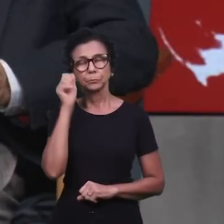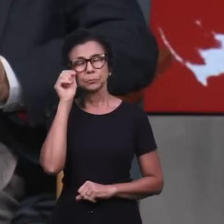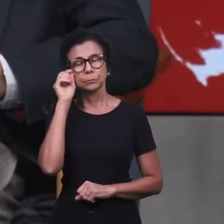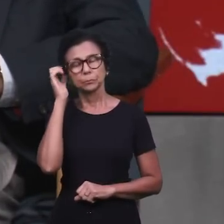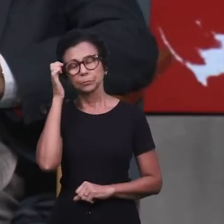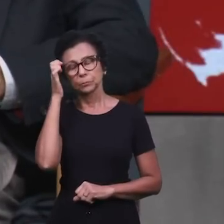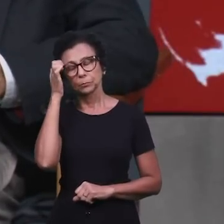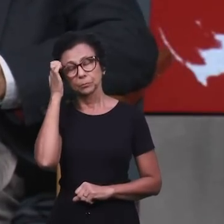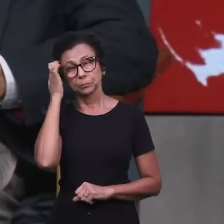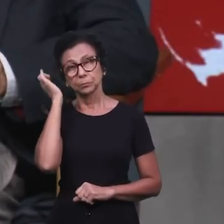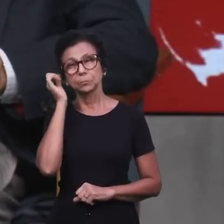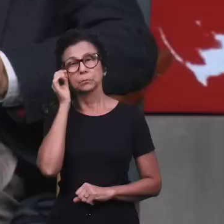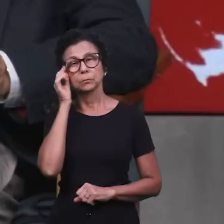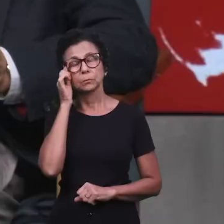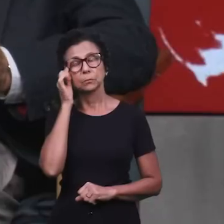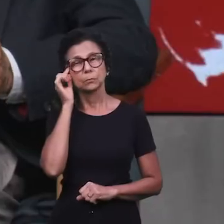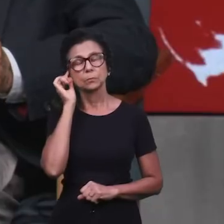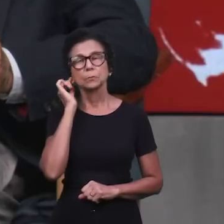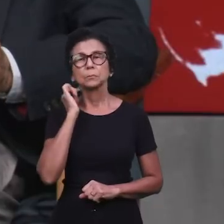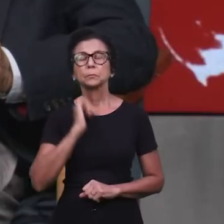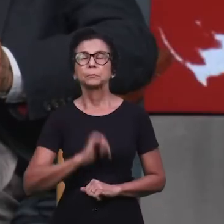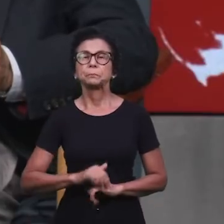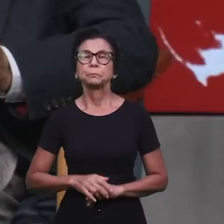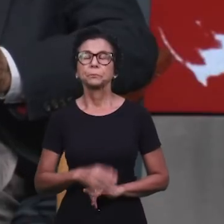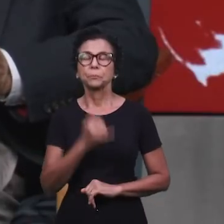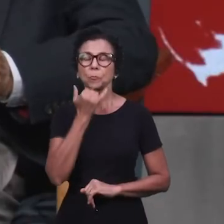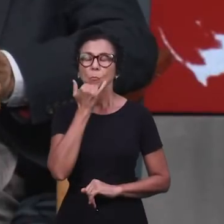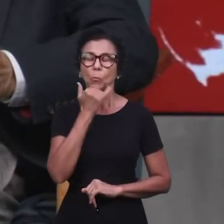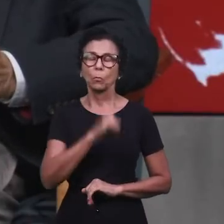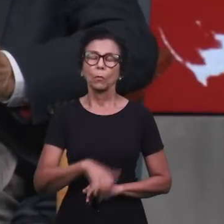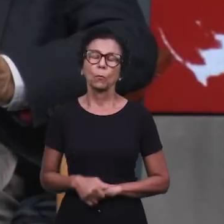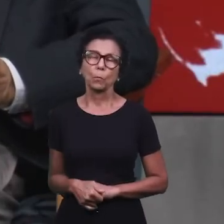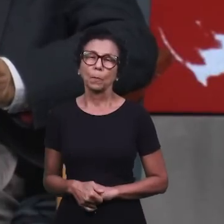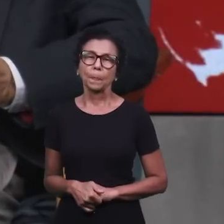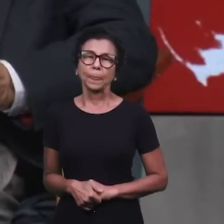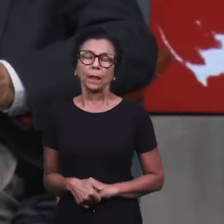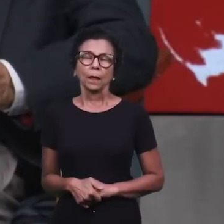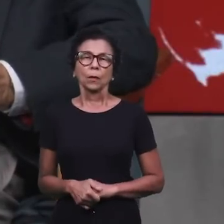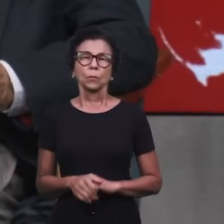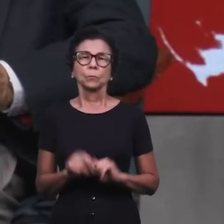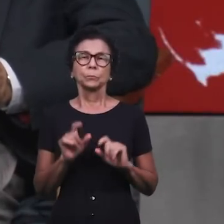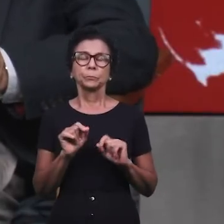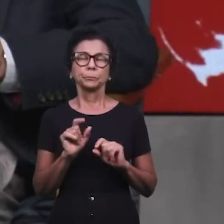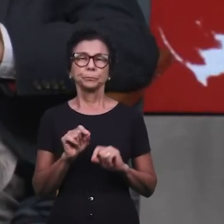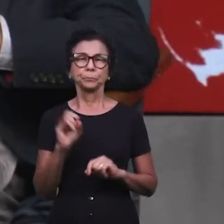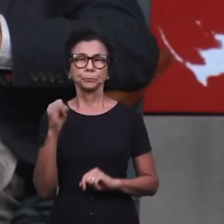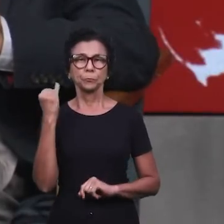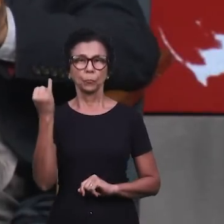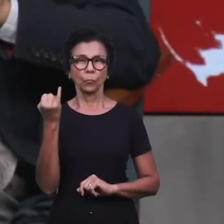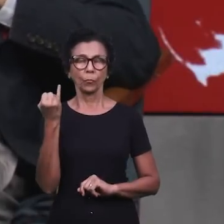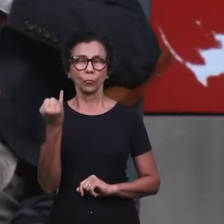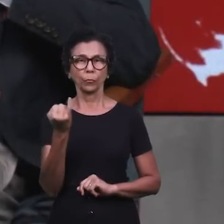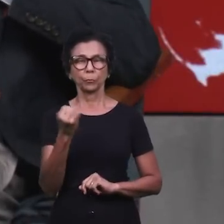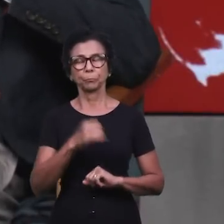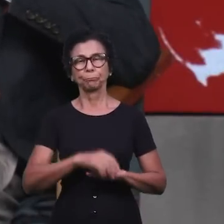que entender alguns pontos importantes da ceia. Vamos